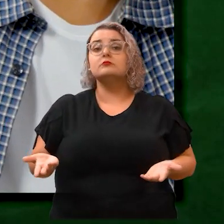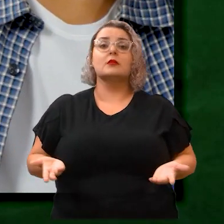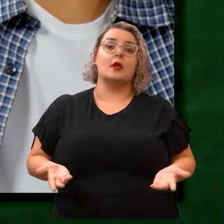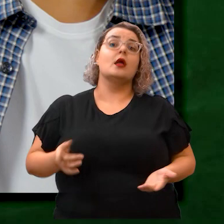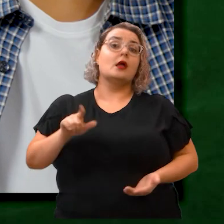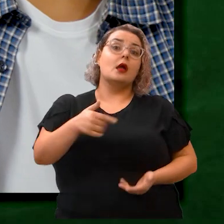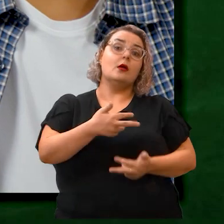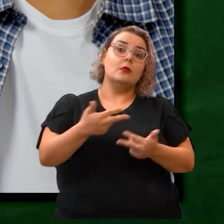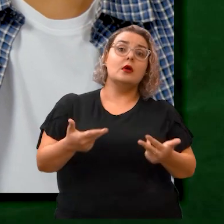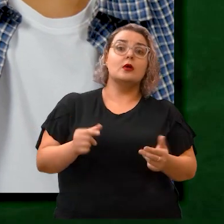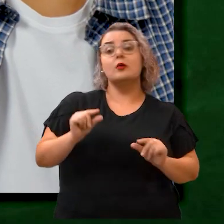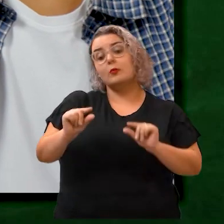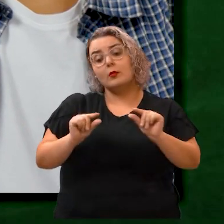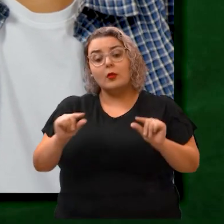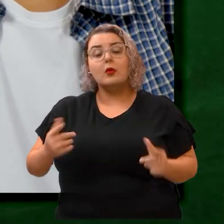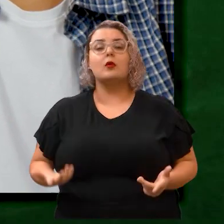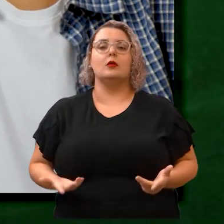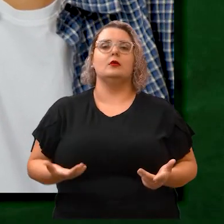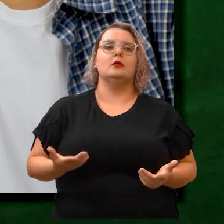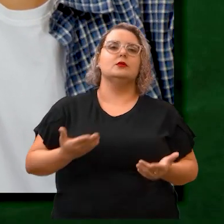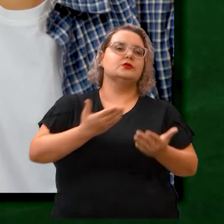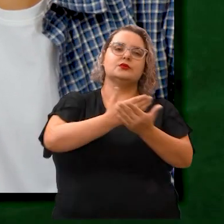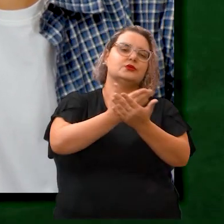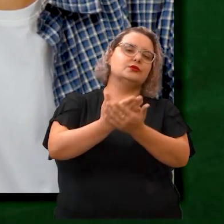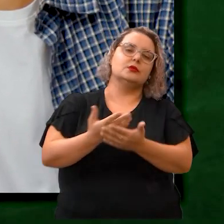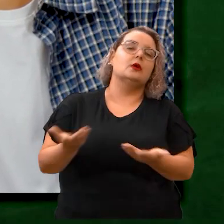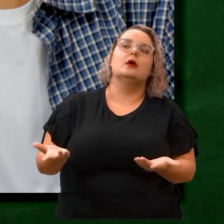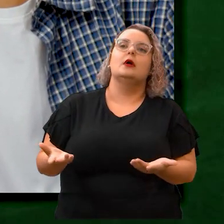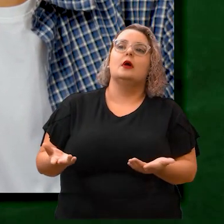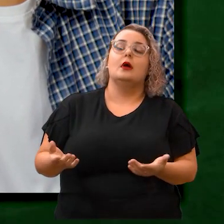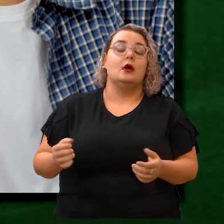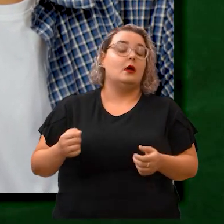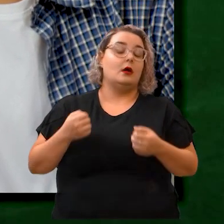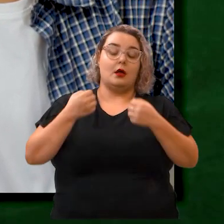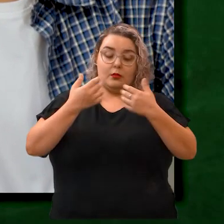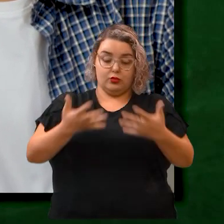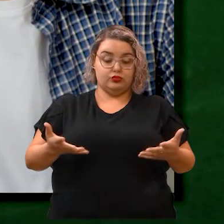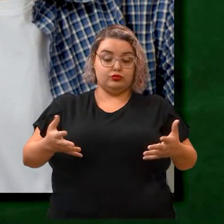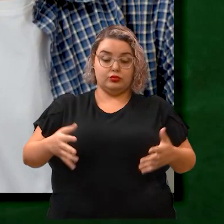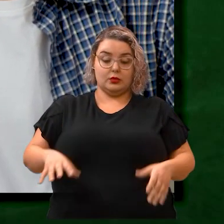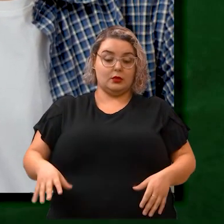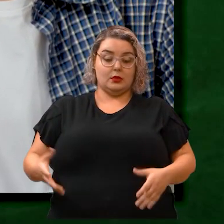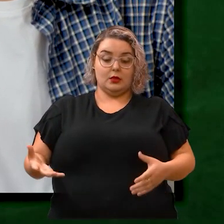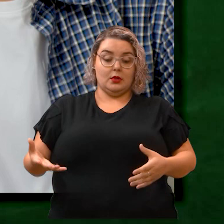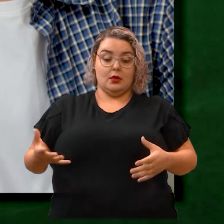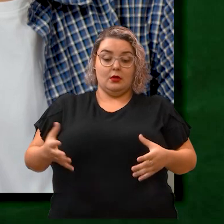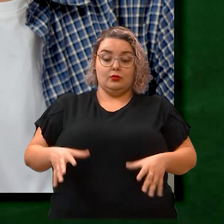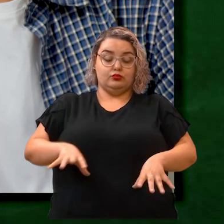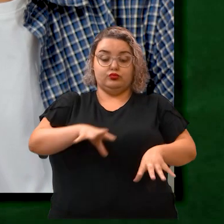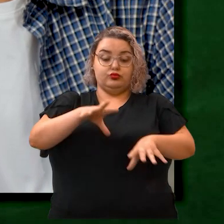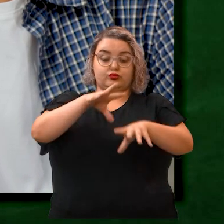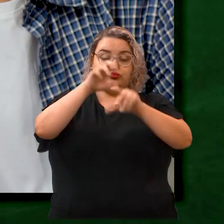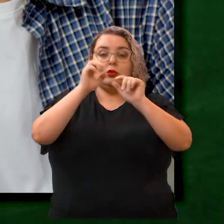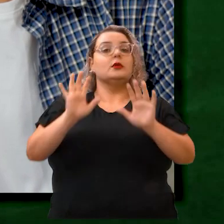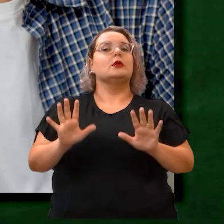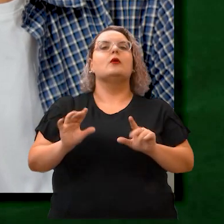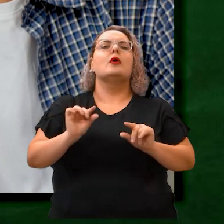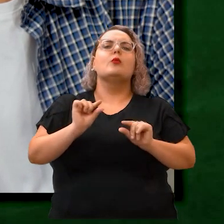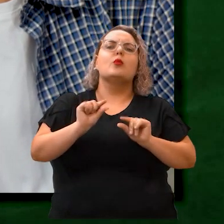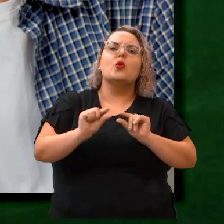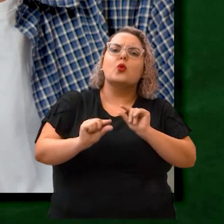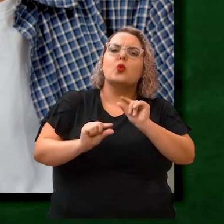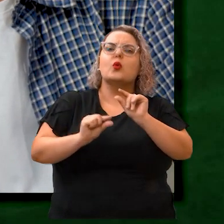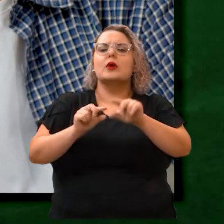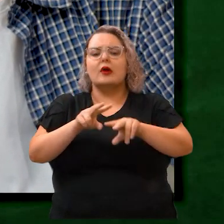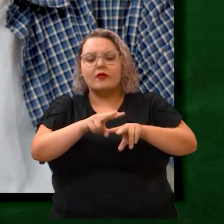é uma coisa que vai aos poucos estudar não é assim olha derramou assim e encher o pote não você vai absorvendo aos poucos